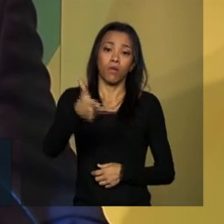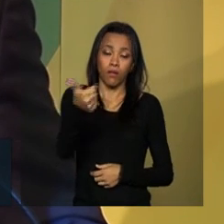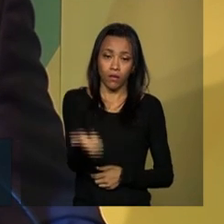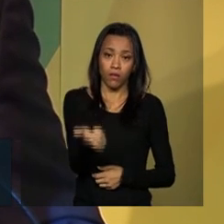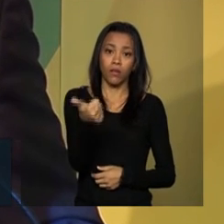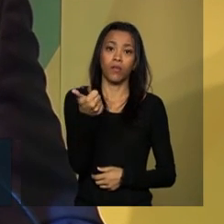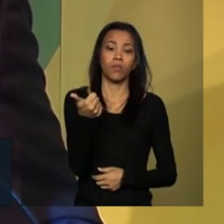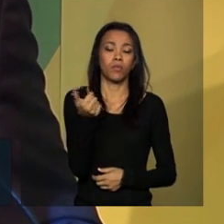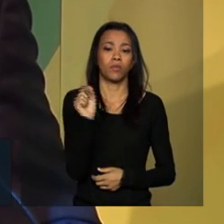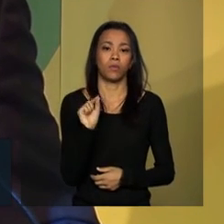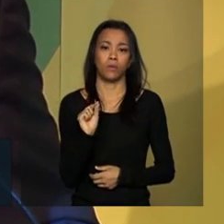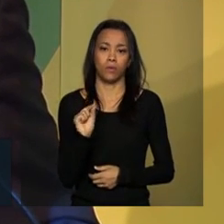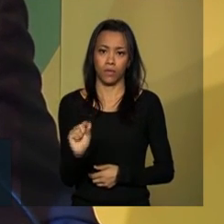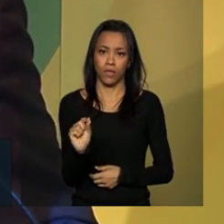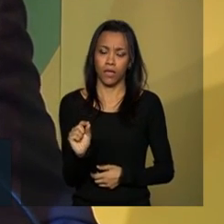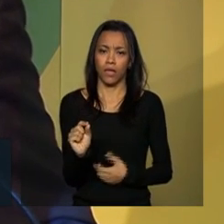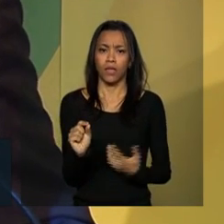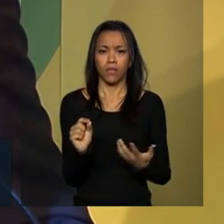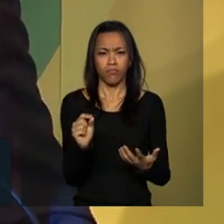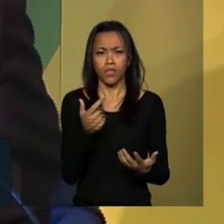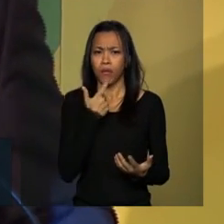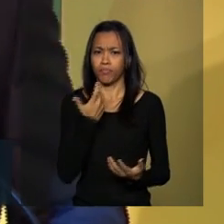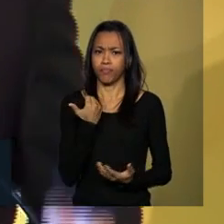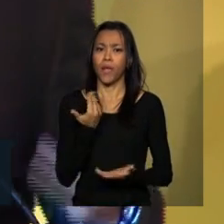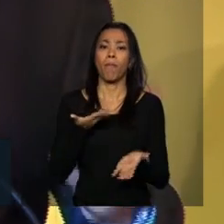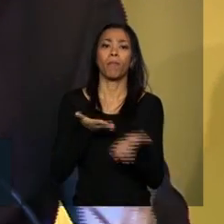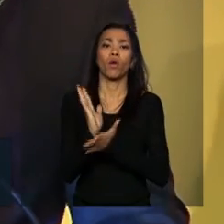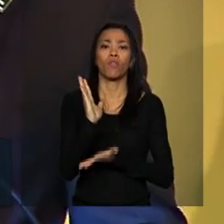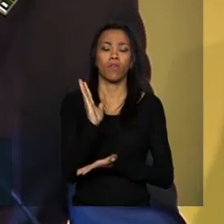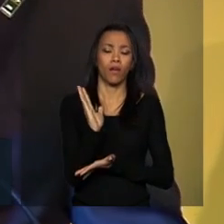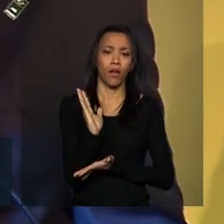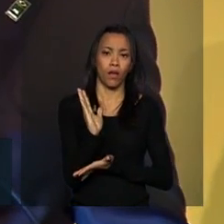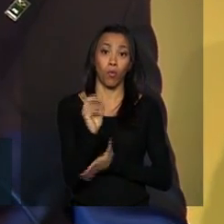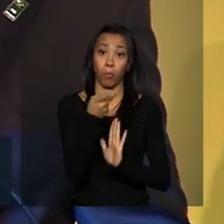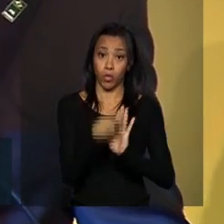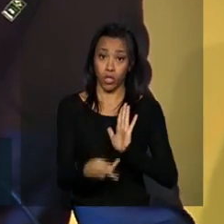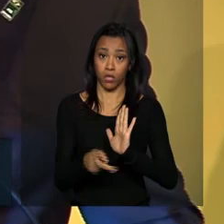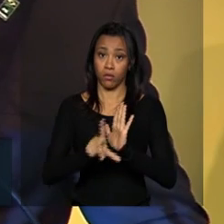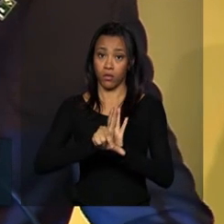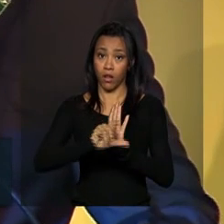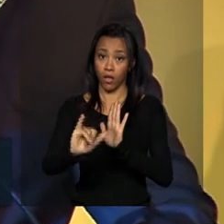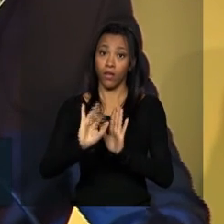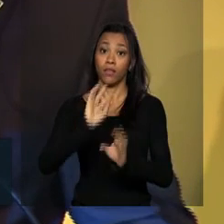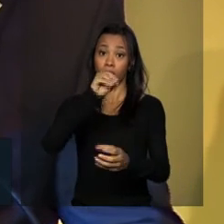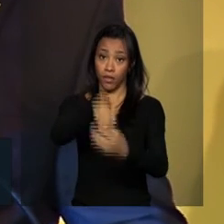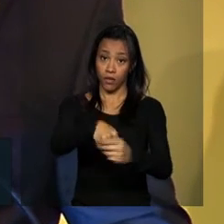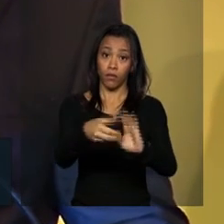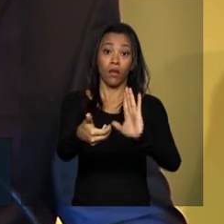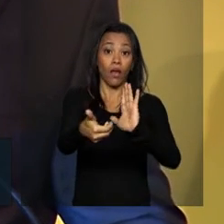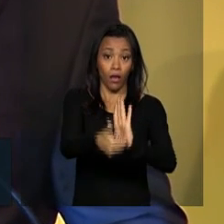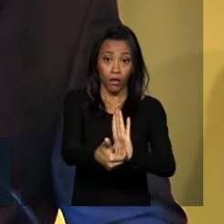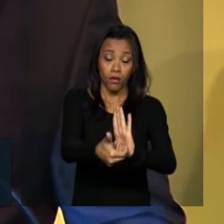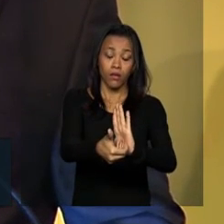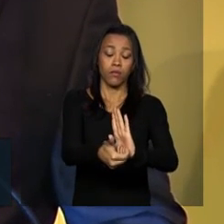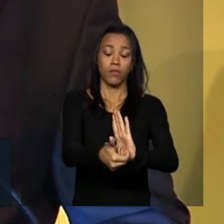benefícios pensionários. Acabamos de aprovar um projeto de lei na Câmara de Deputados